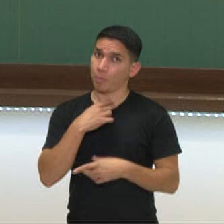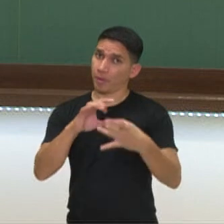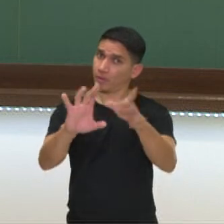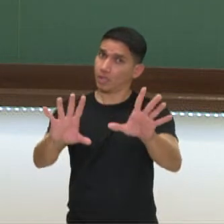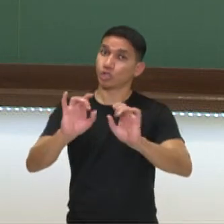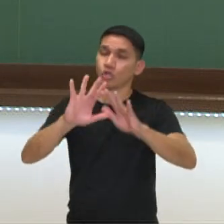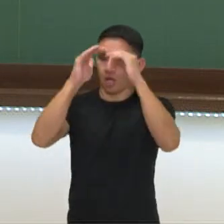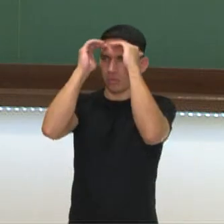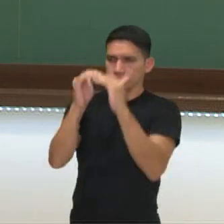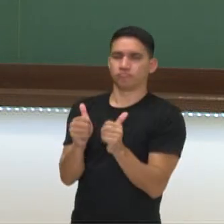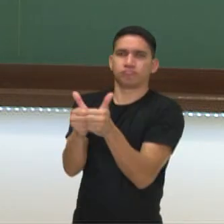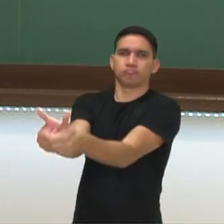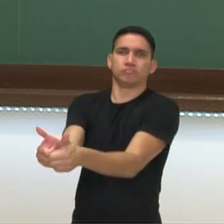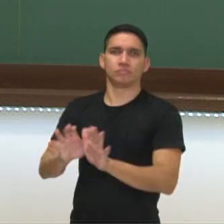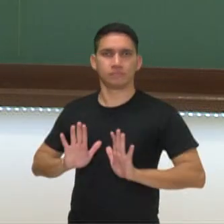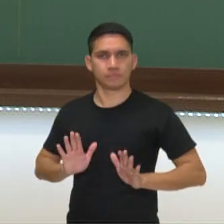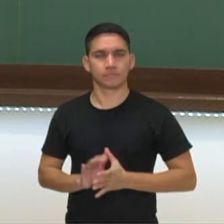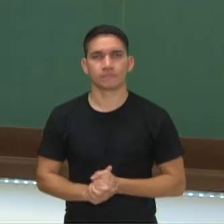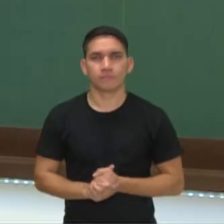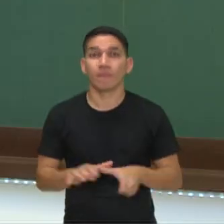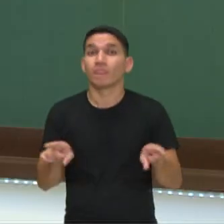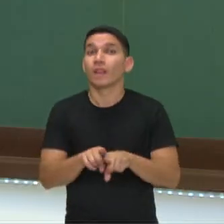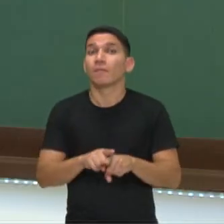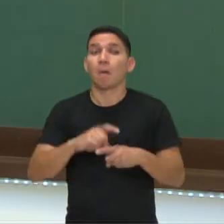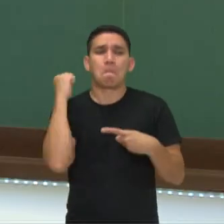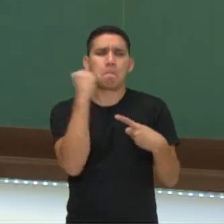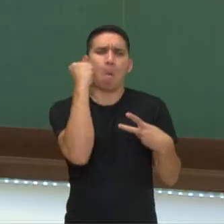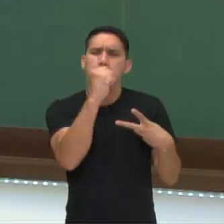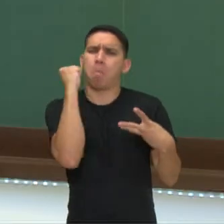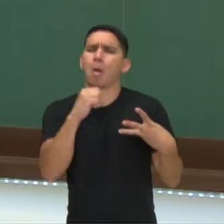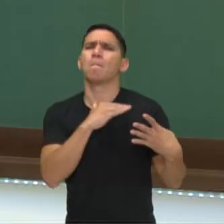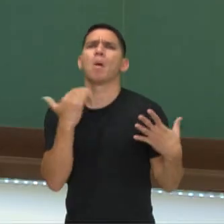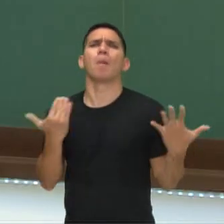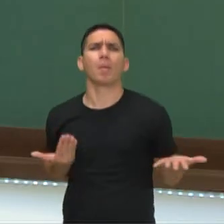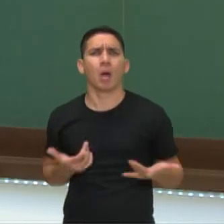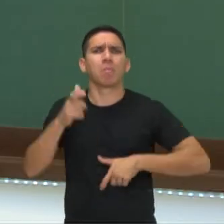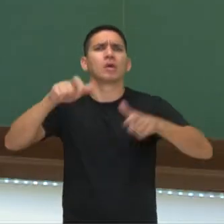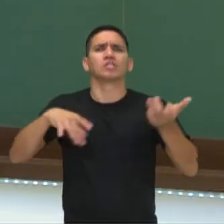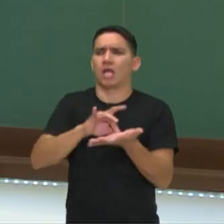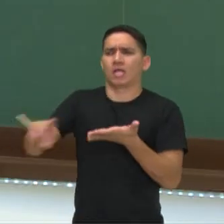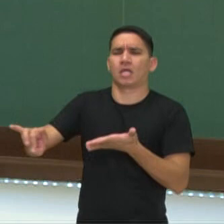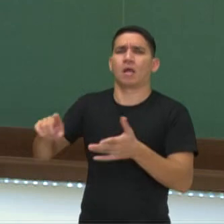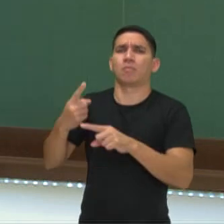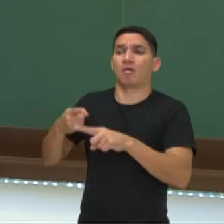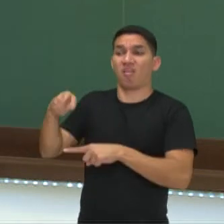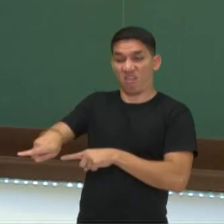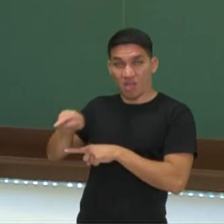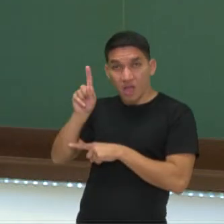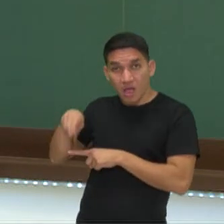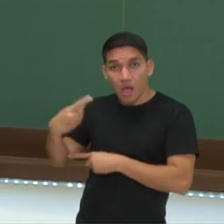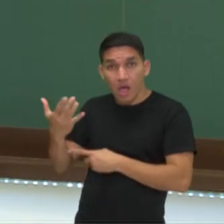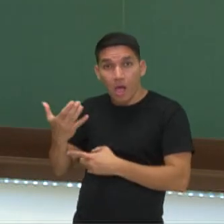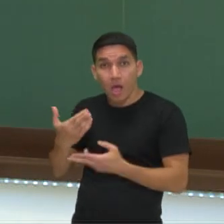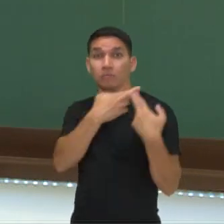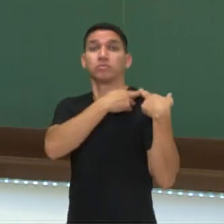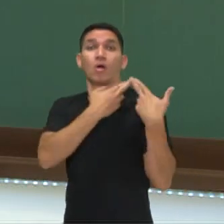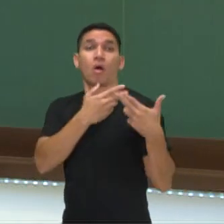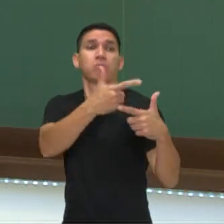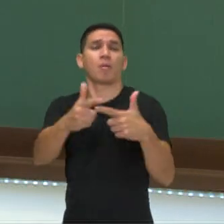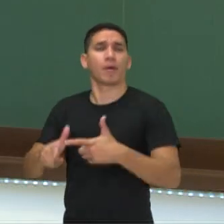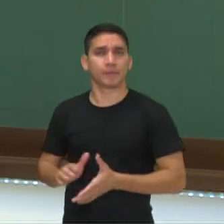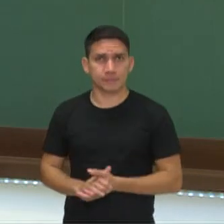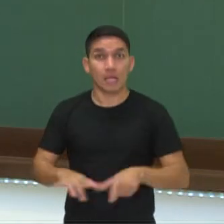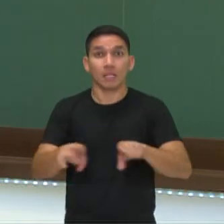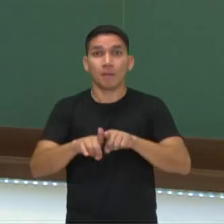apenas obedecer. Aniquilação dos inimigos, apontados como os responsáveis pelos problemas. Forte propaganda